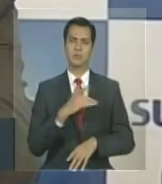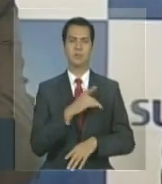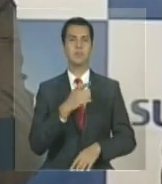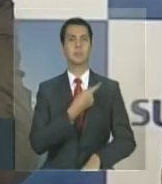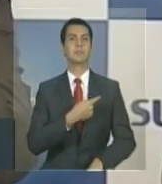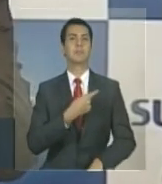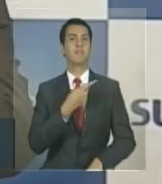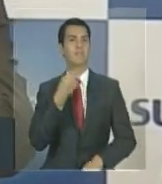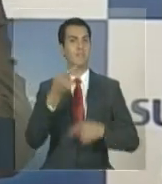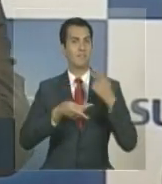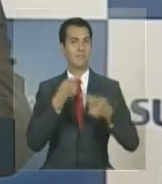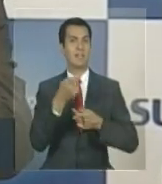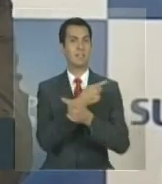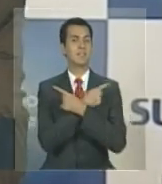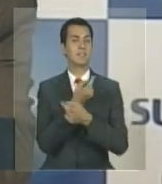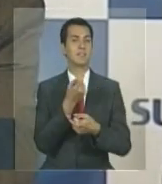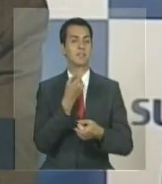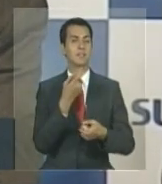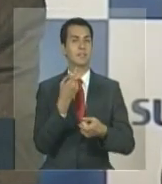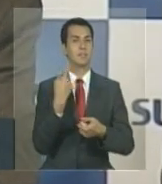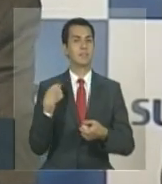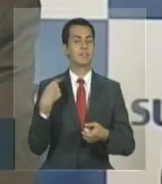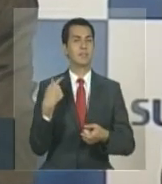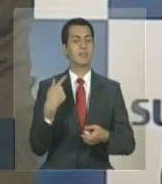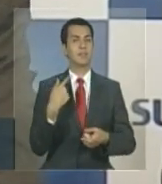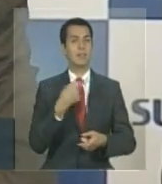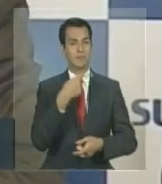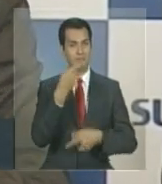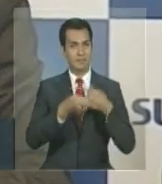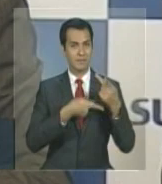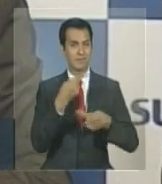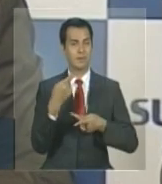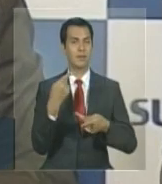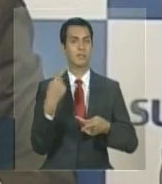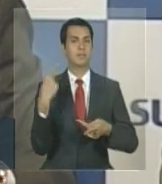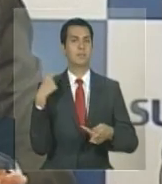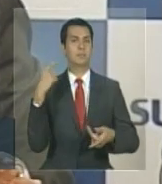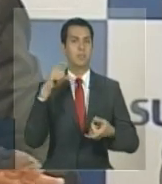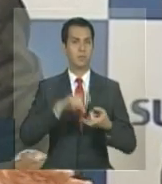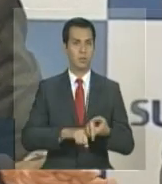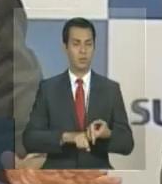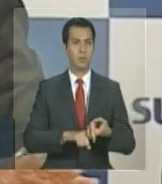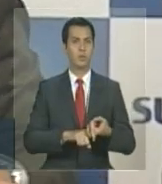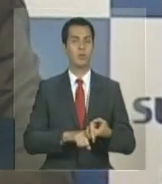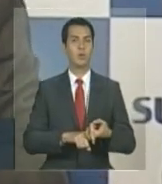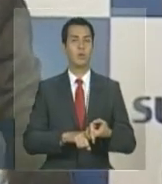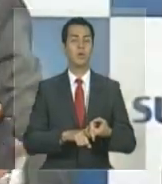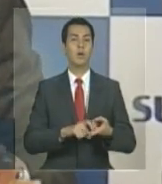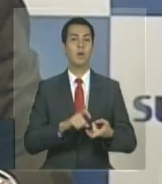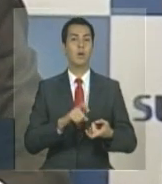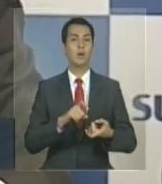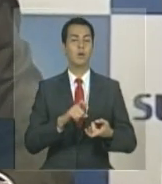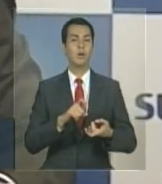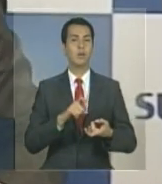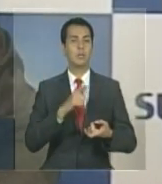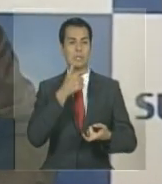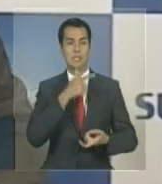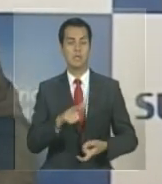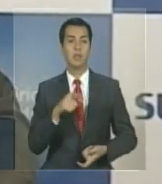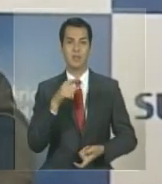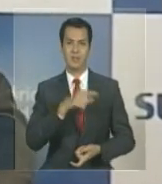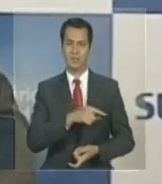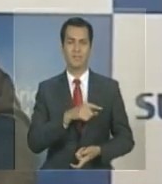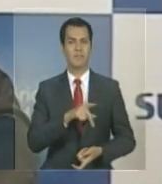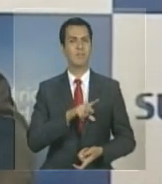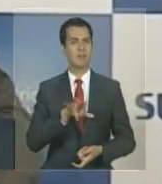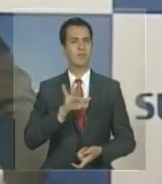dele, então ele, eu falei, você tem que falar aqui com o pessoal. Eu disse para ele que até ele sair daqui, viu, Jabas, ele vai sair falando Corinthians